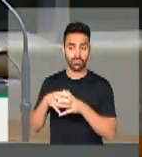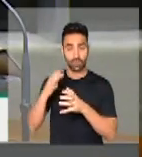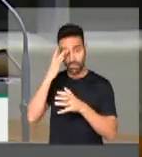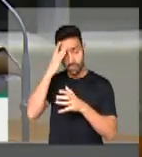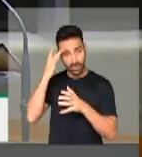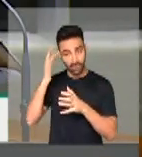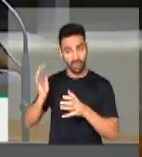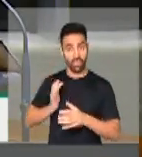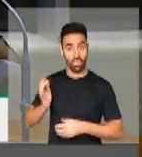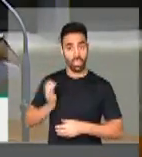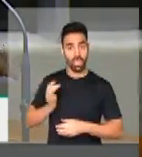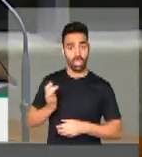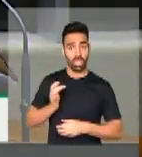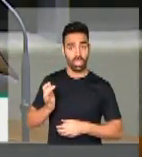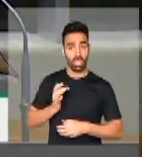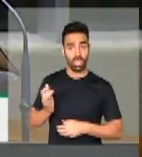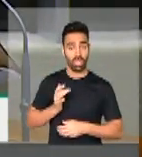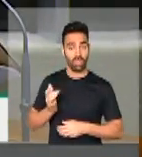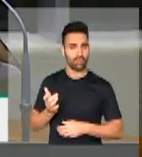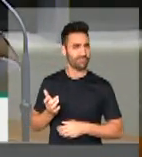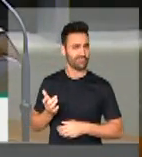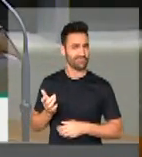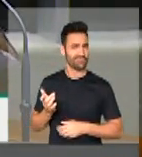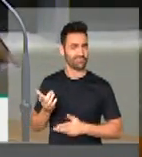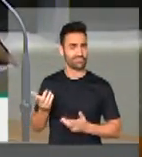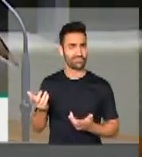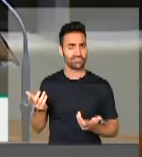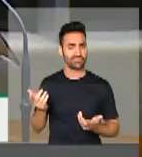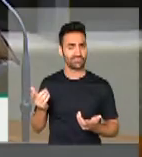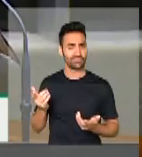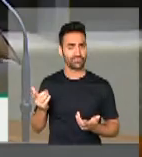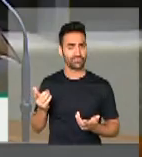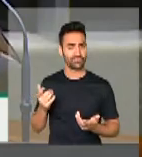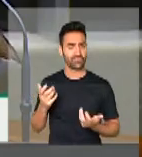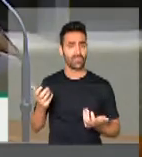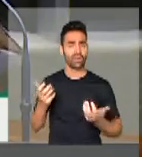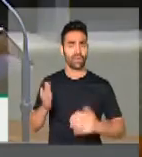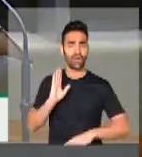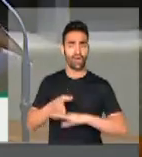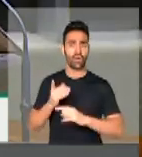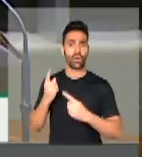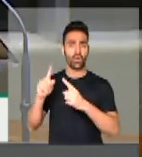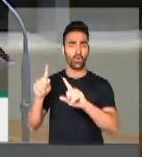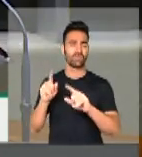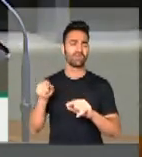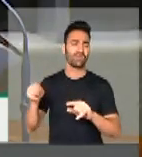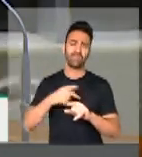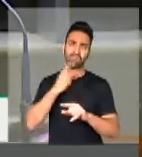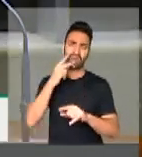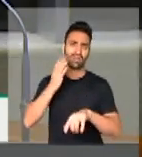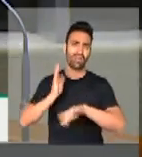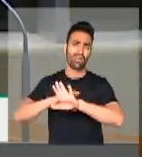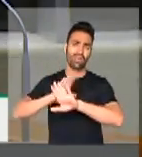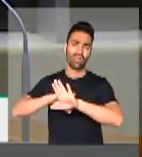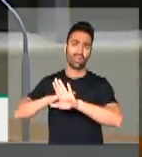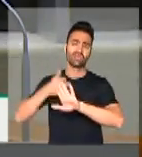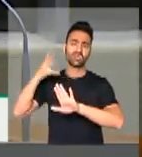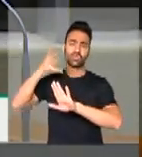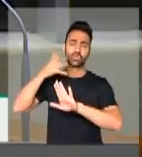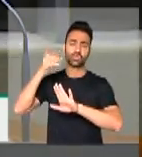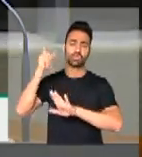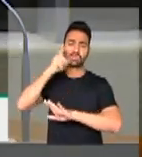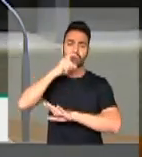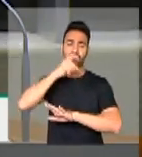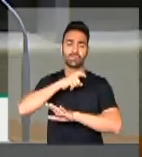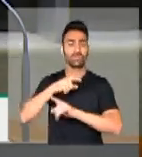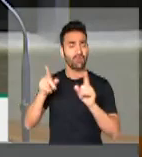privilegiados que deve ser combatida, que esse é o discurso que tenta legitimar esse golpe contra a